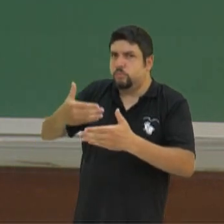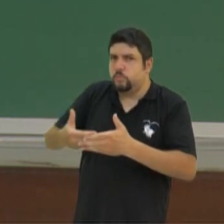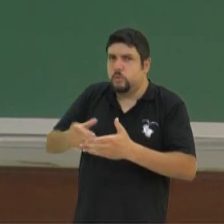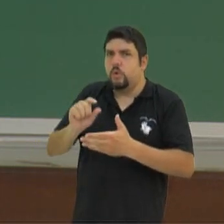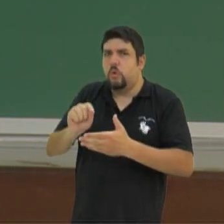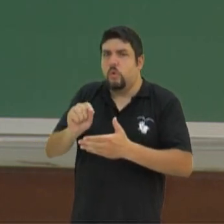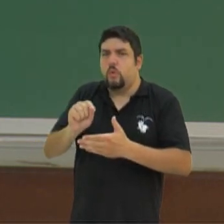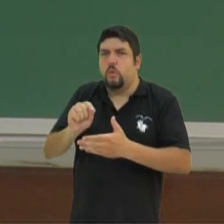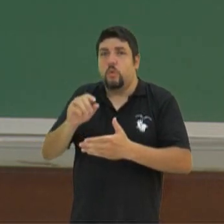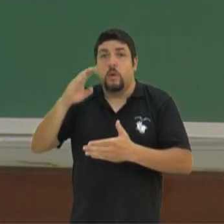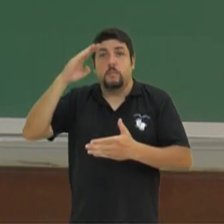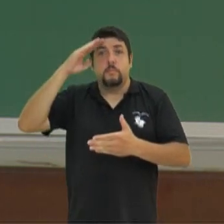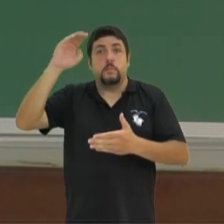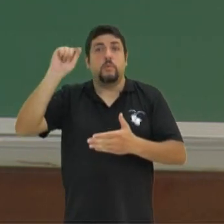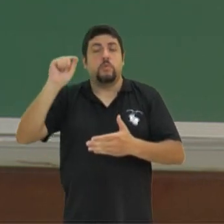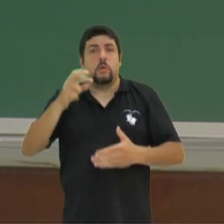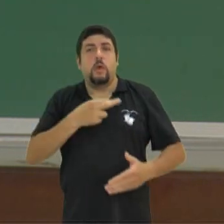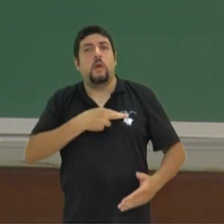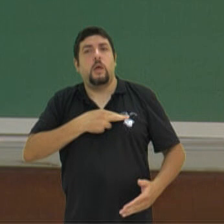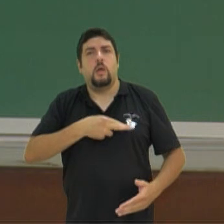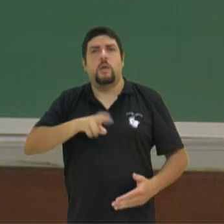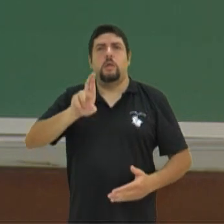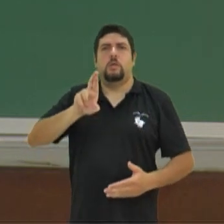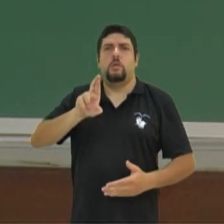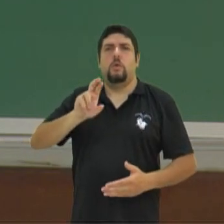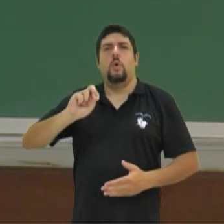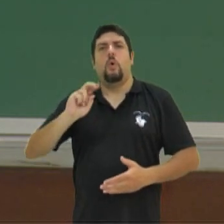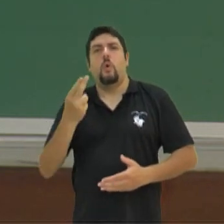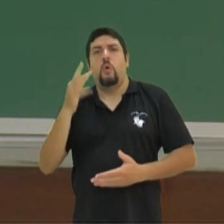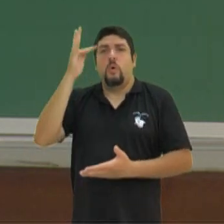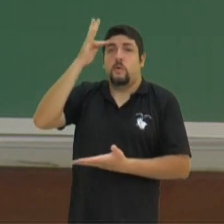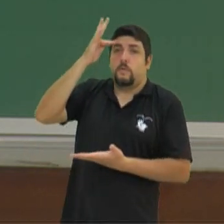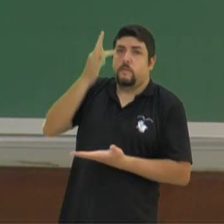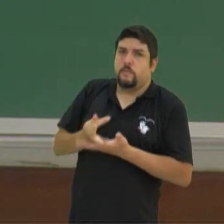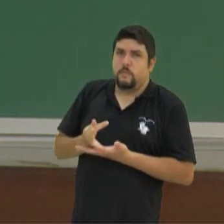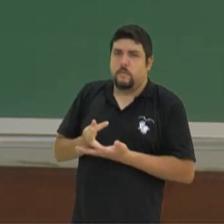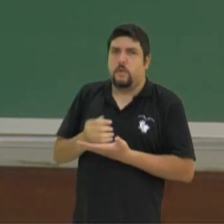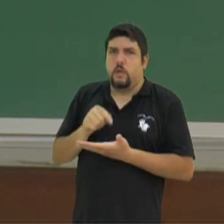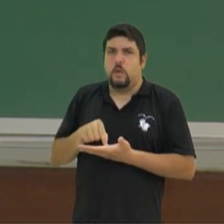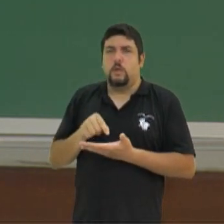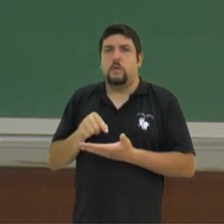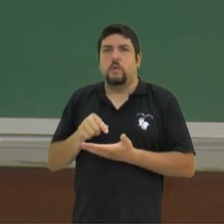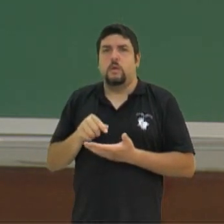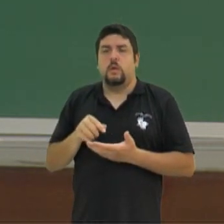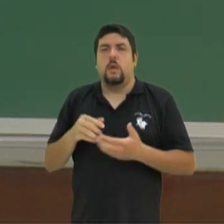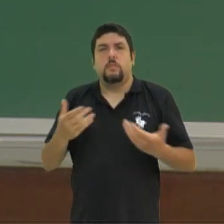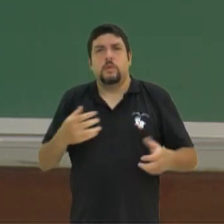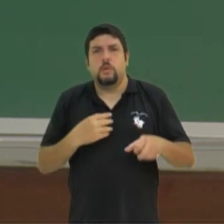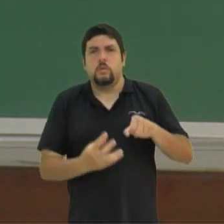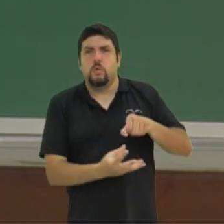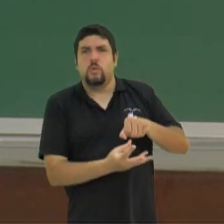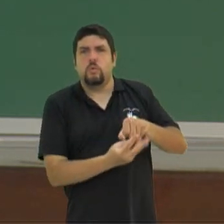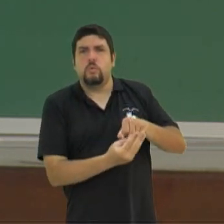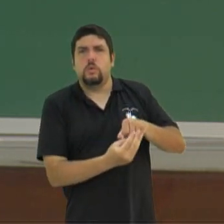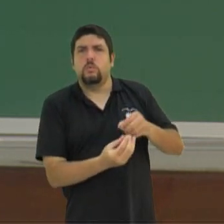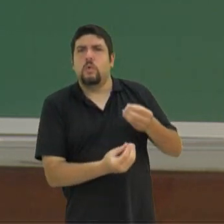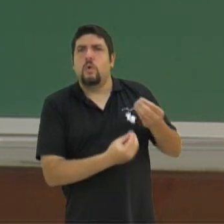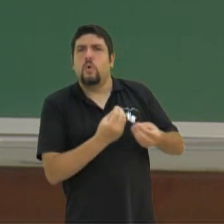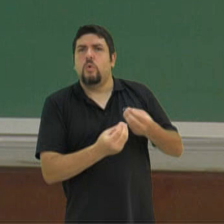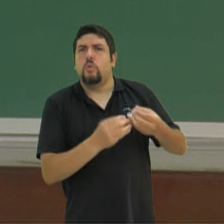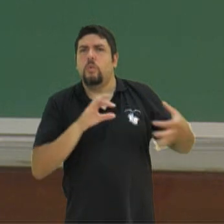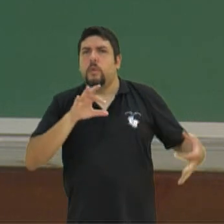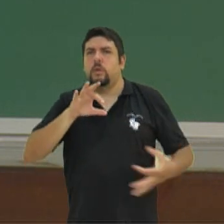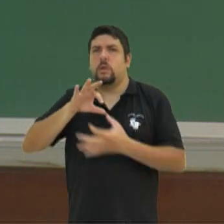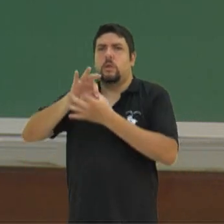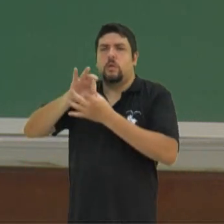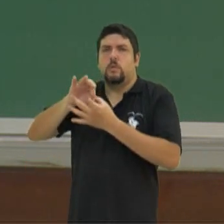era praticamente ali quem dominava o conhecimento, né? Então, o conhecimento era todo